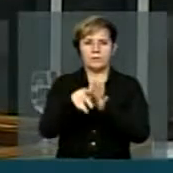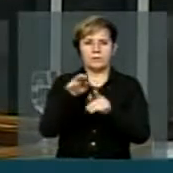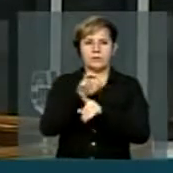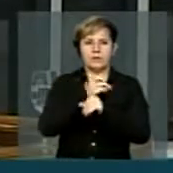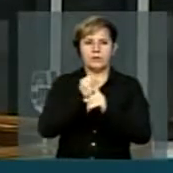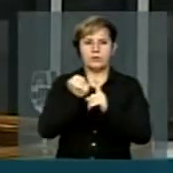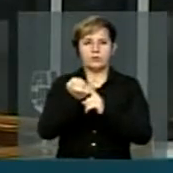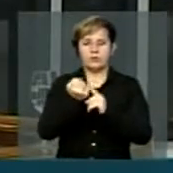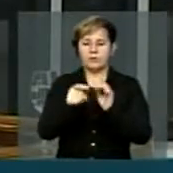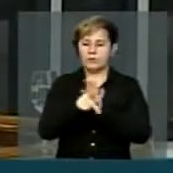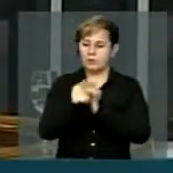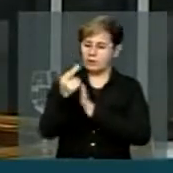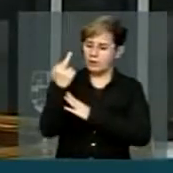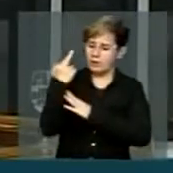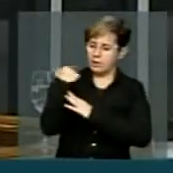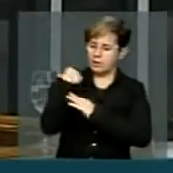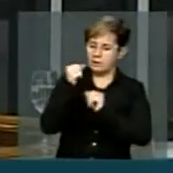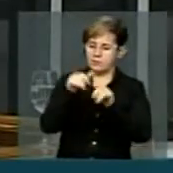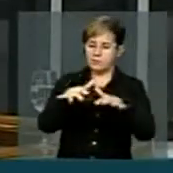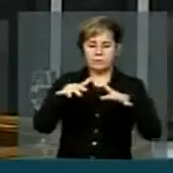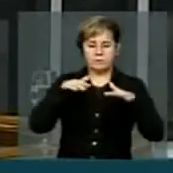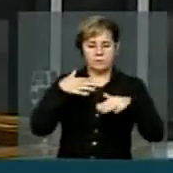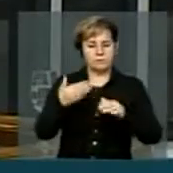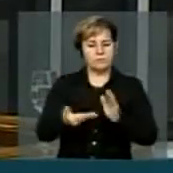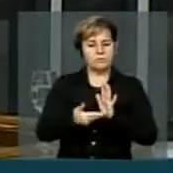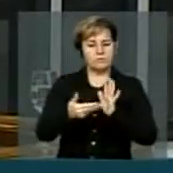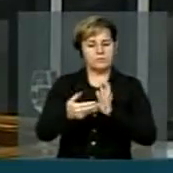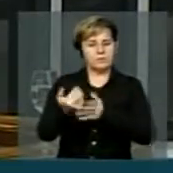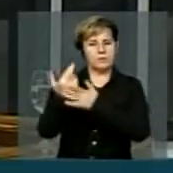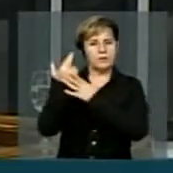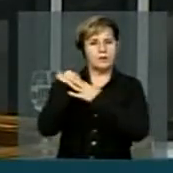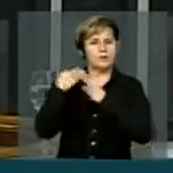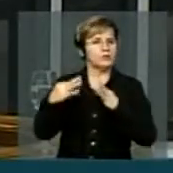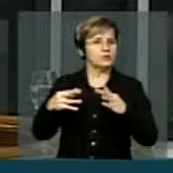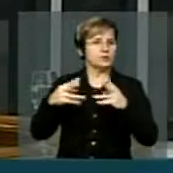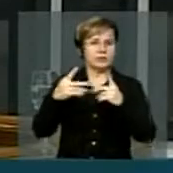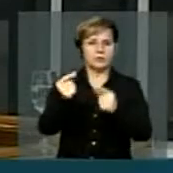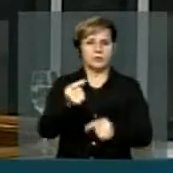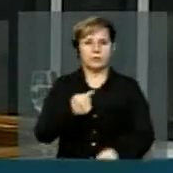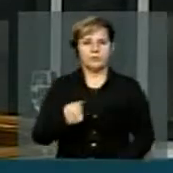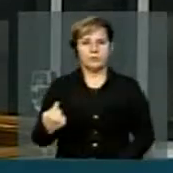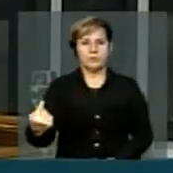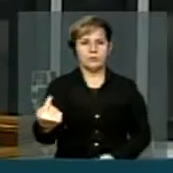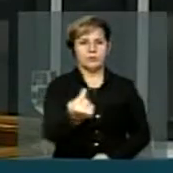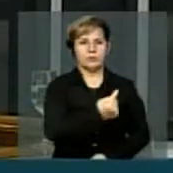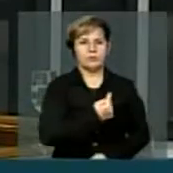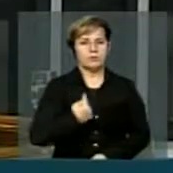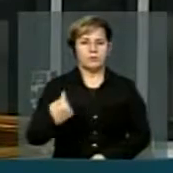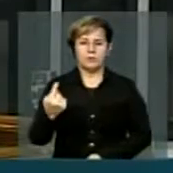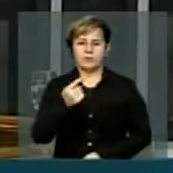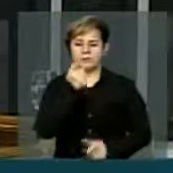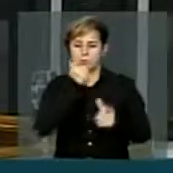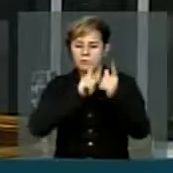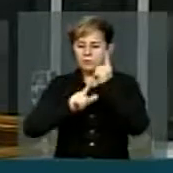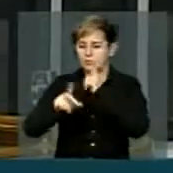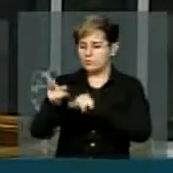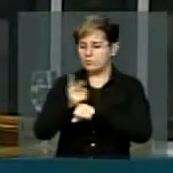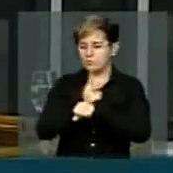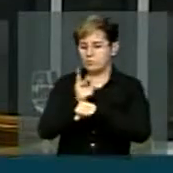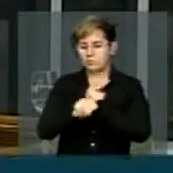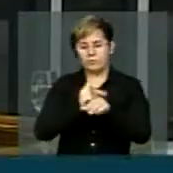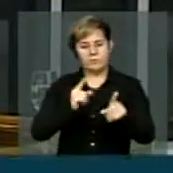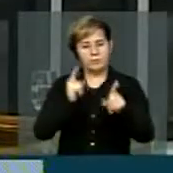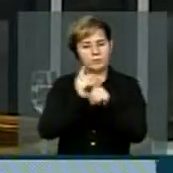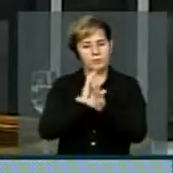tarefa dos parlamentos, é uma tarefa de todos nós buscarmos encontrar, somar